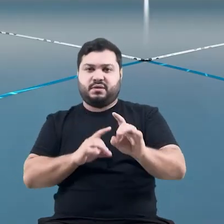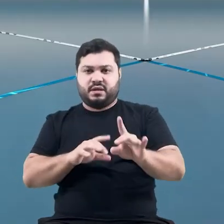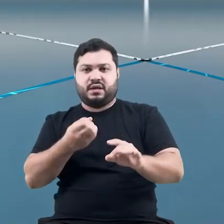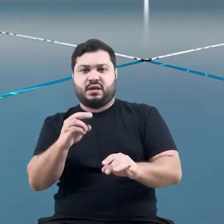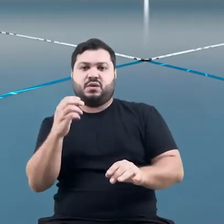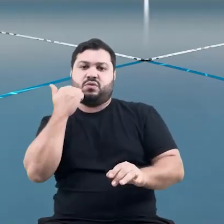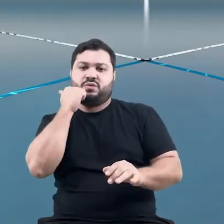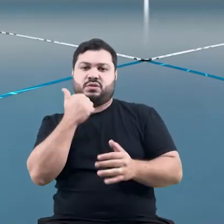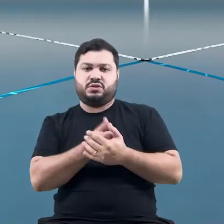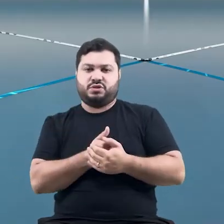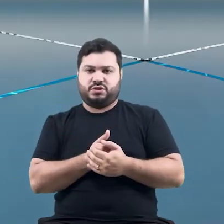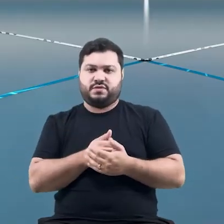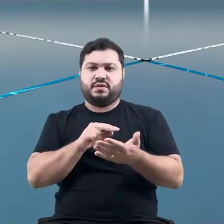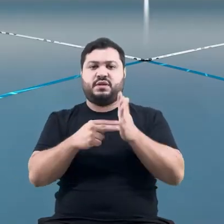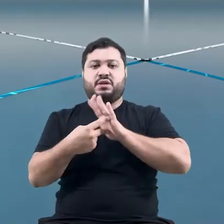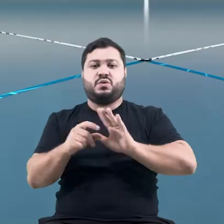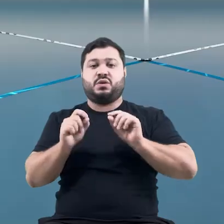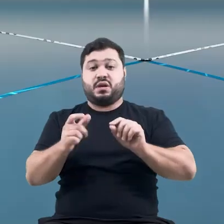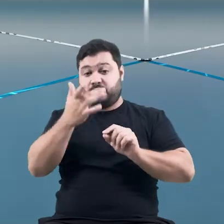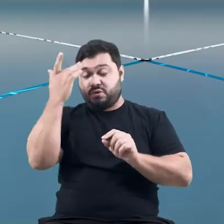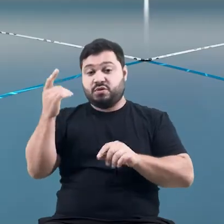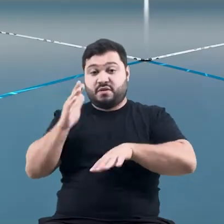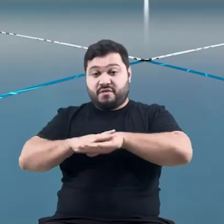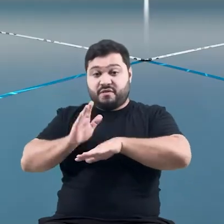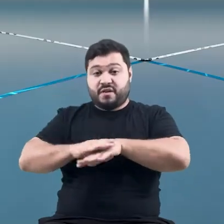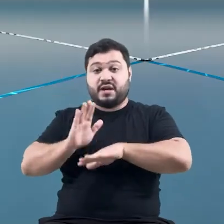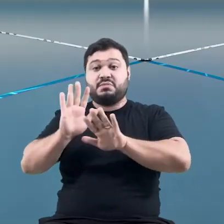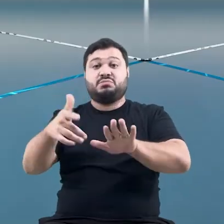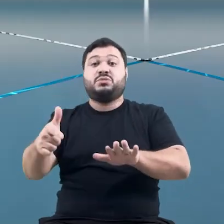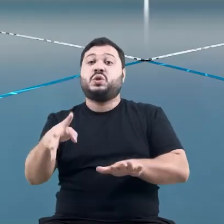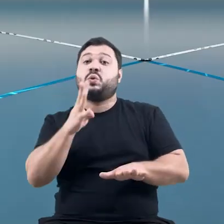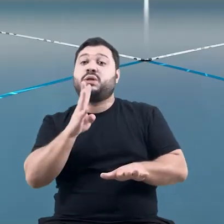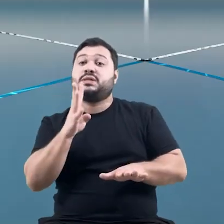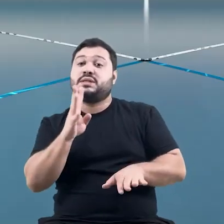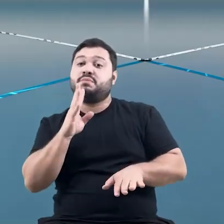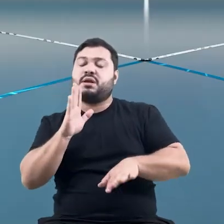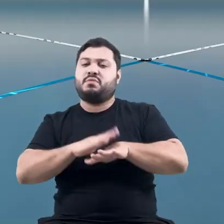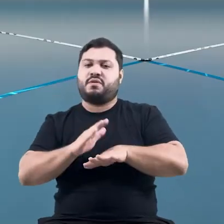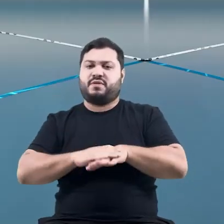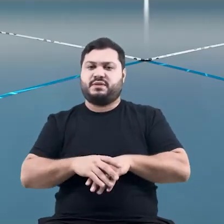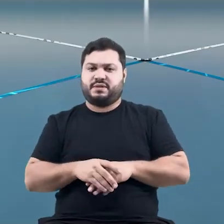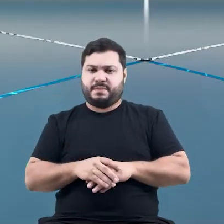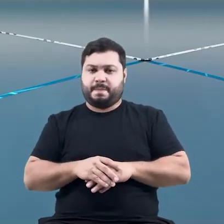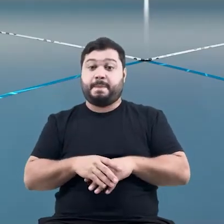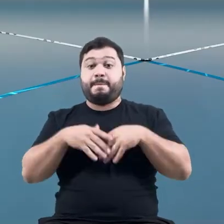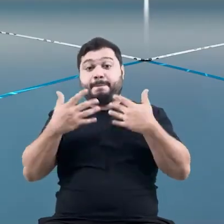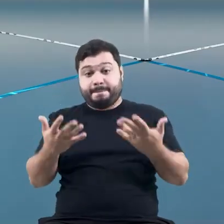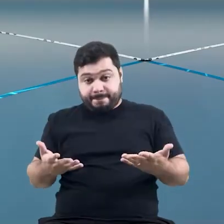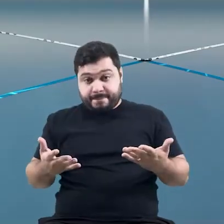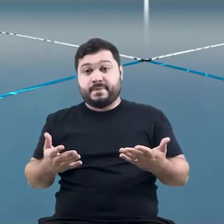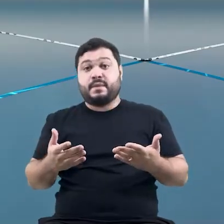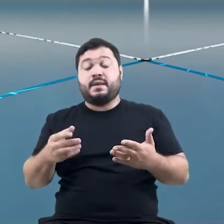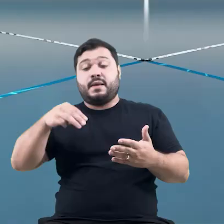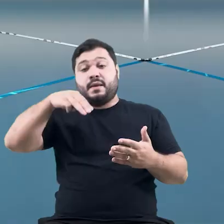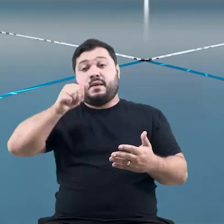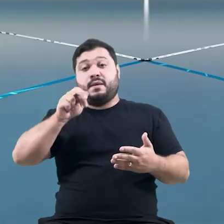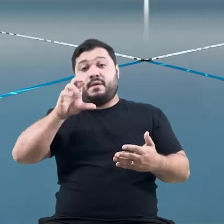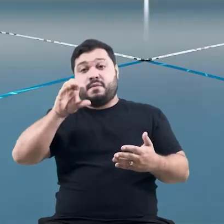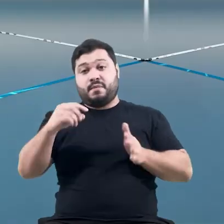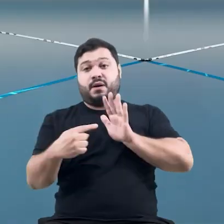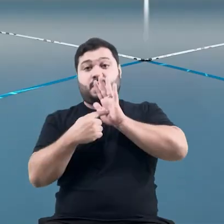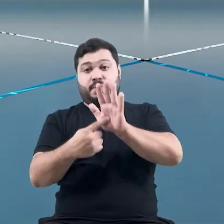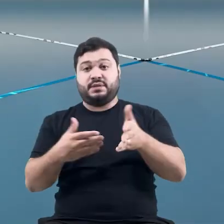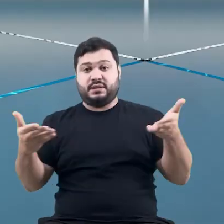atividade técnica ou científica. Quer dizer que a pessoa age sem ter o conhecimento para fazer. No caso que Marco